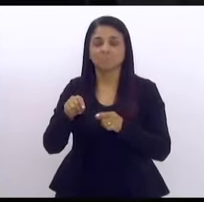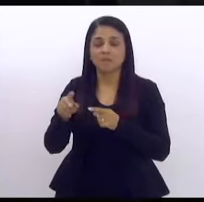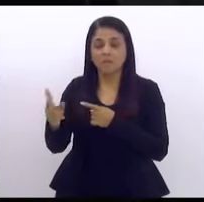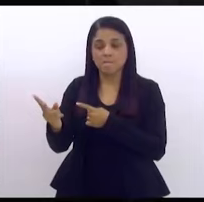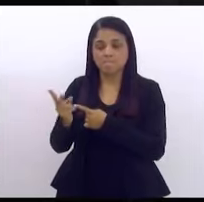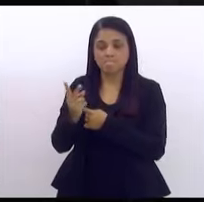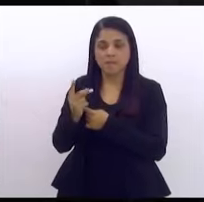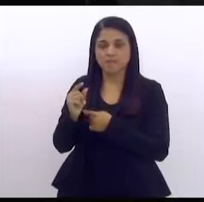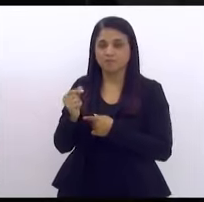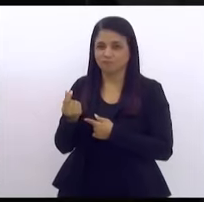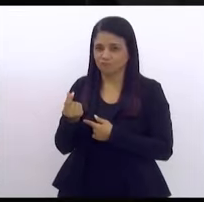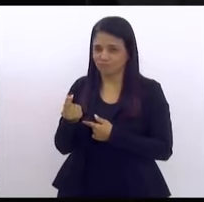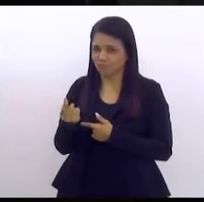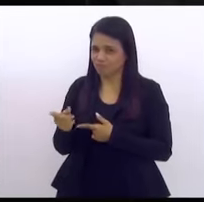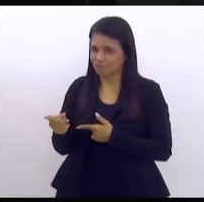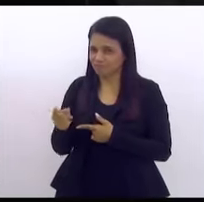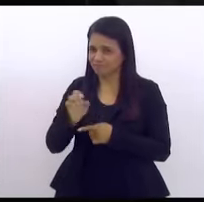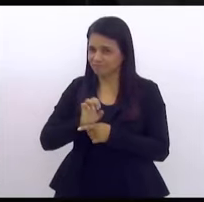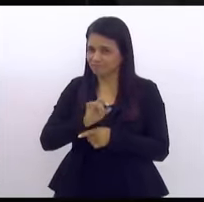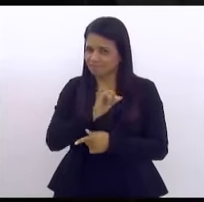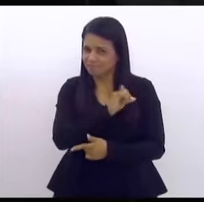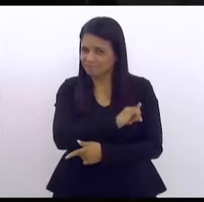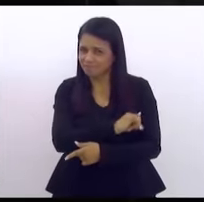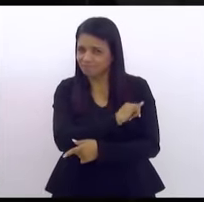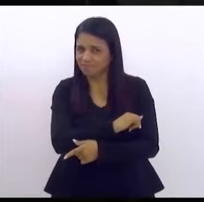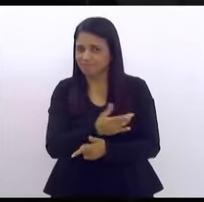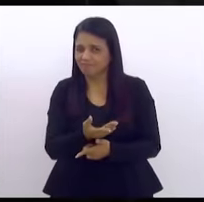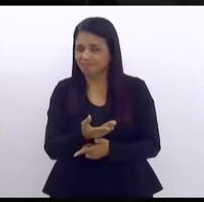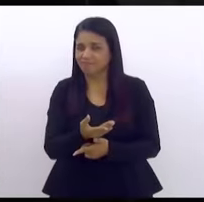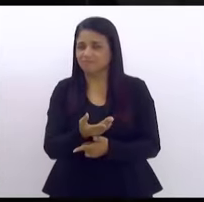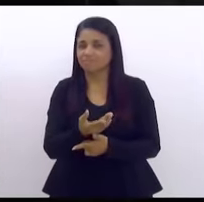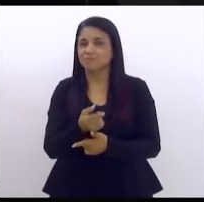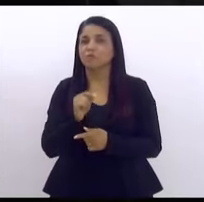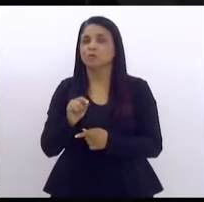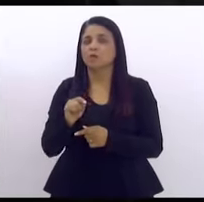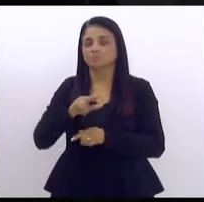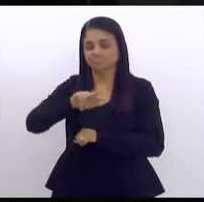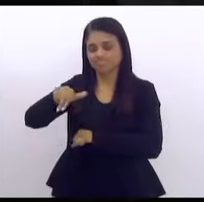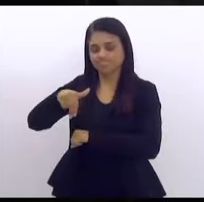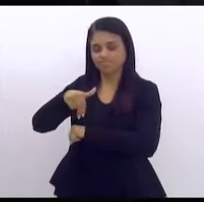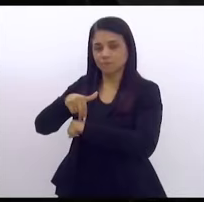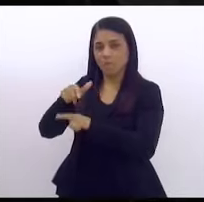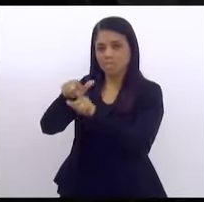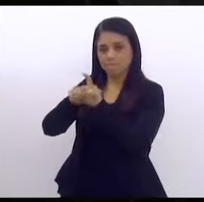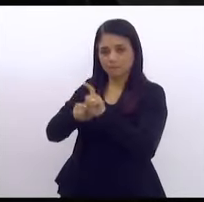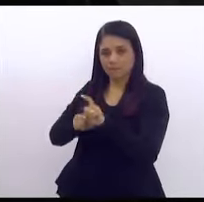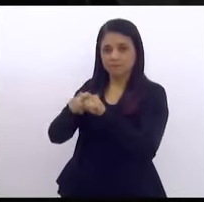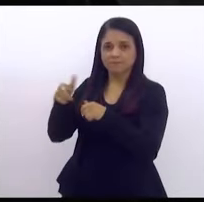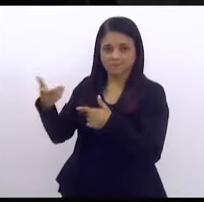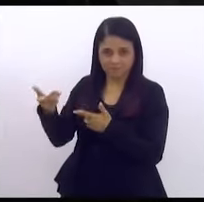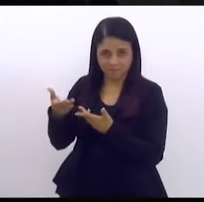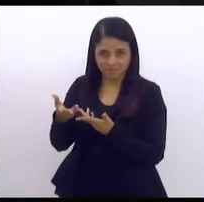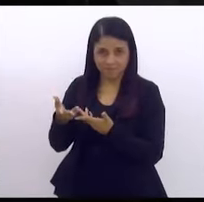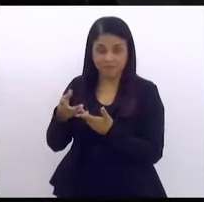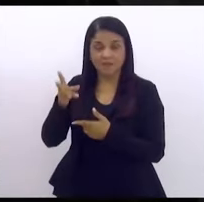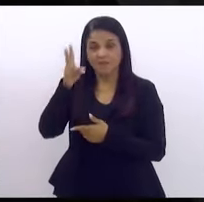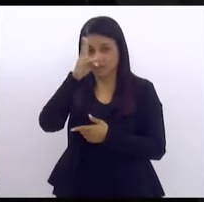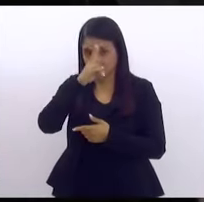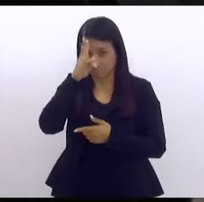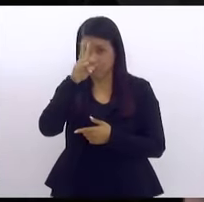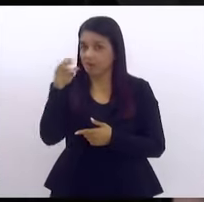com o Estado do Rio de Janeiro e se tornando refém, assim, da União. É importante que nós lembremos